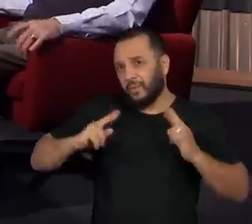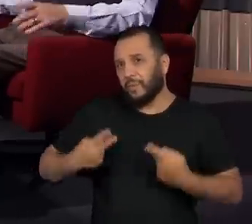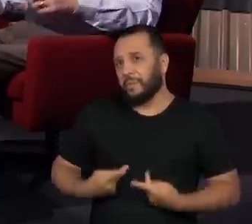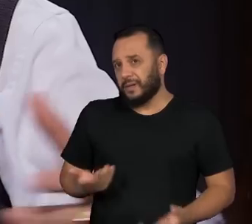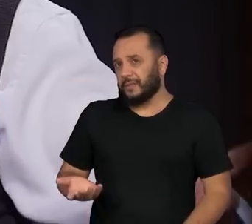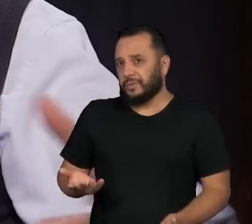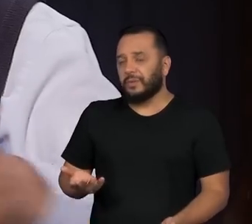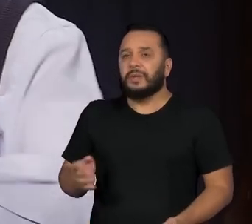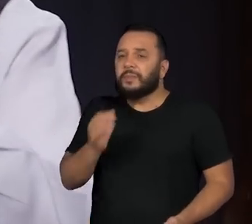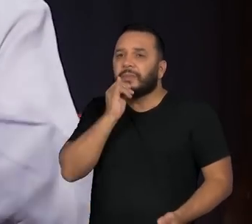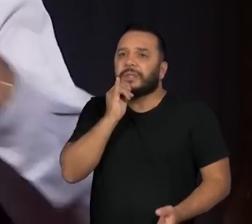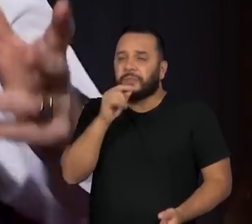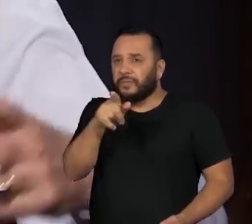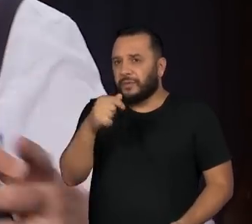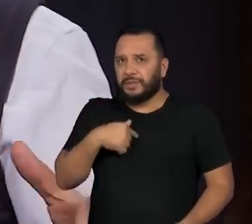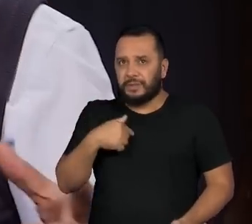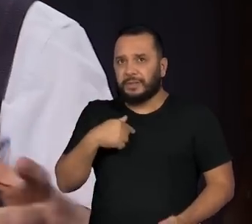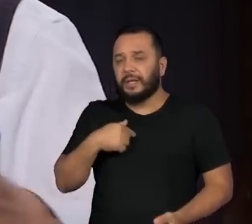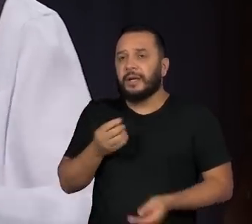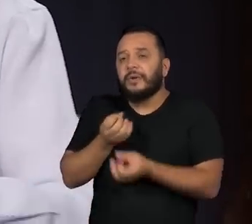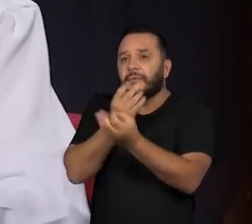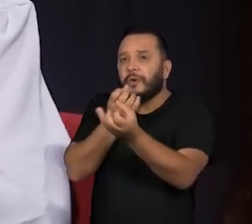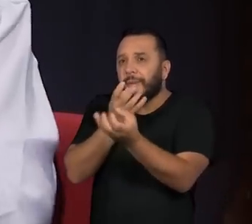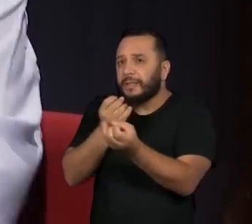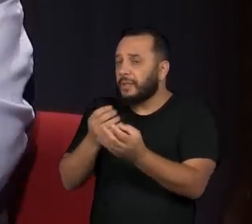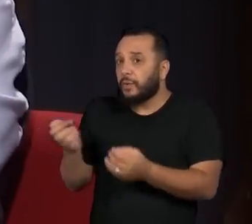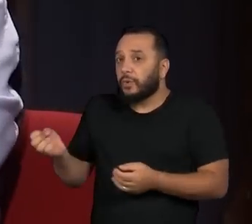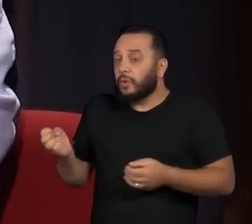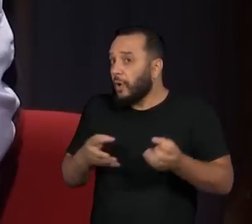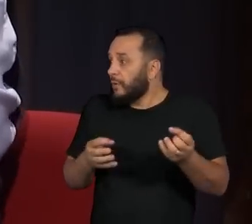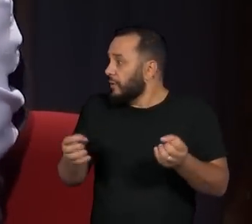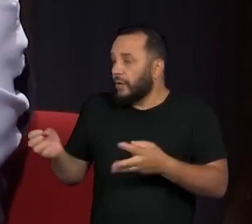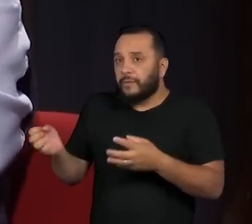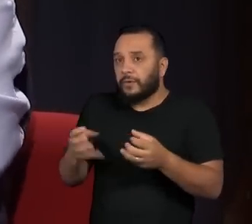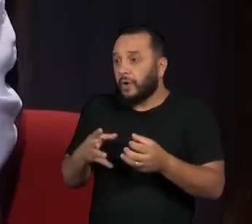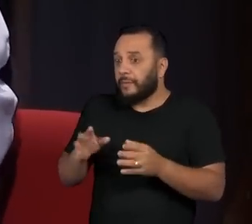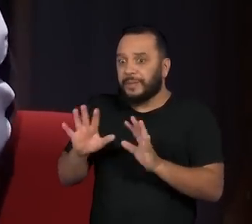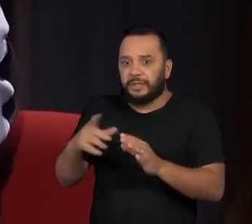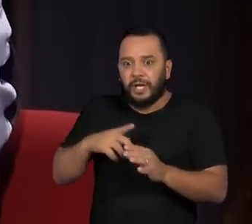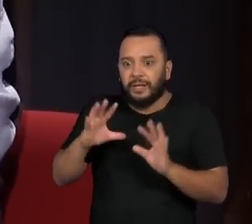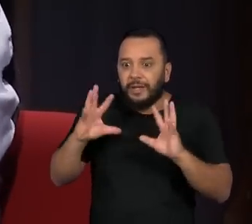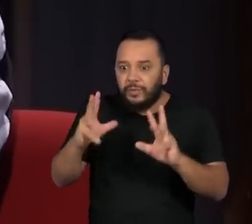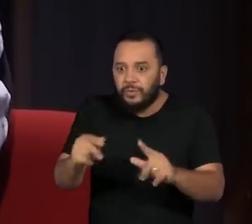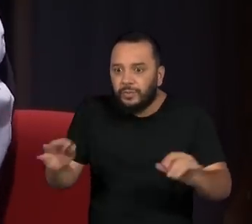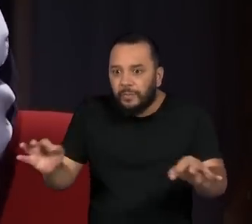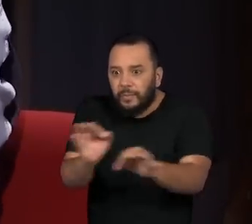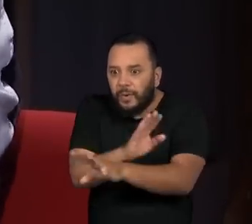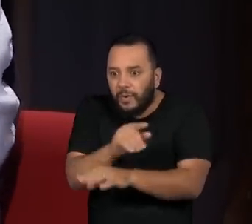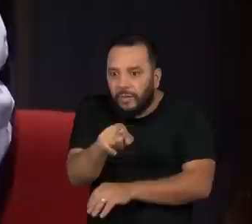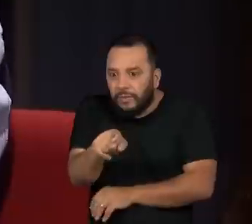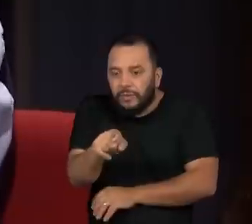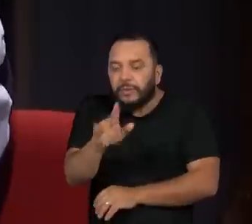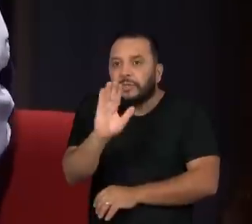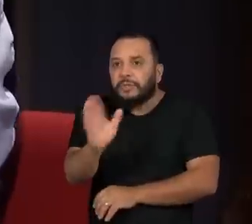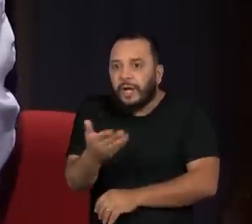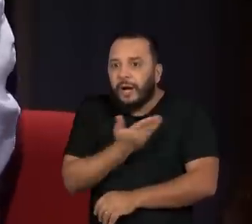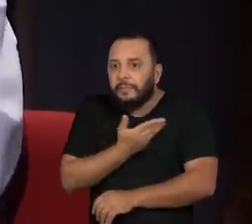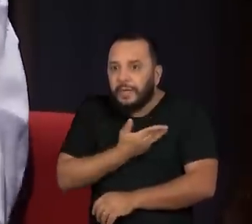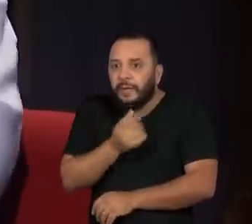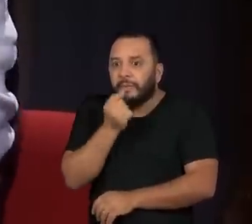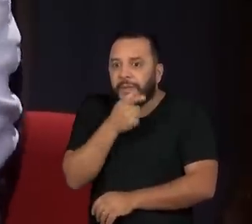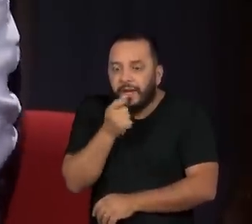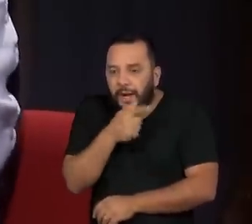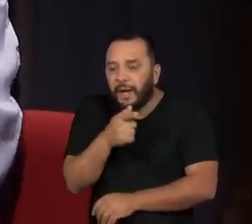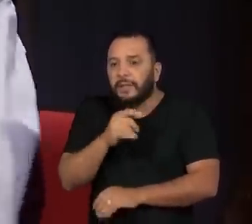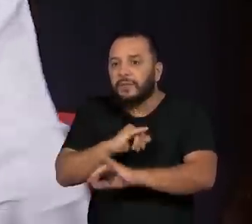em vez de você sair catando por aí o que tem o que não tem setidão um jardim já com as frutas e os amigos e as piadas e as notícias